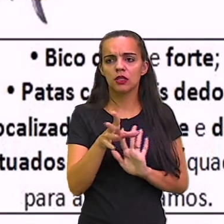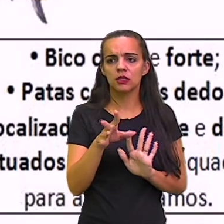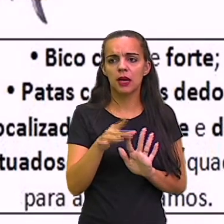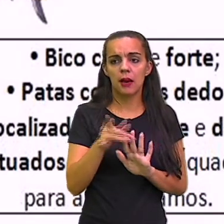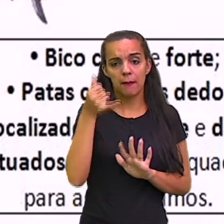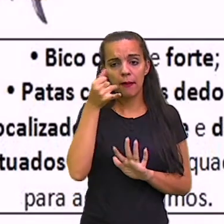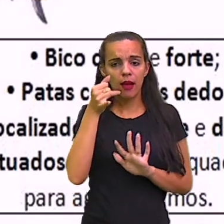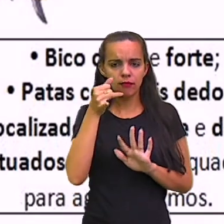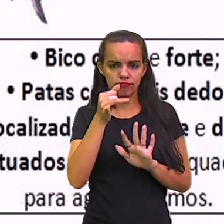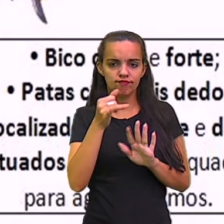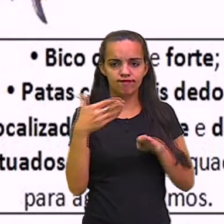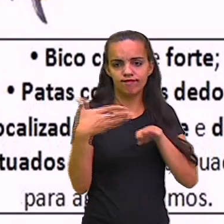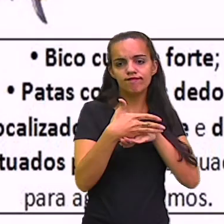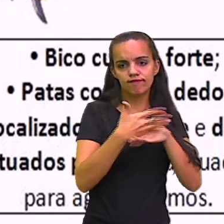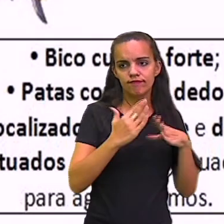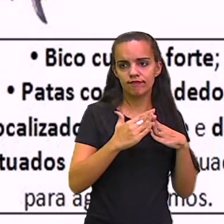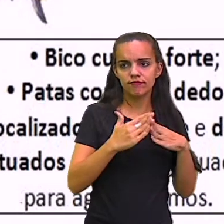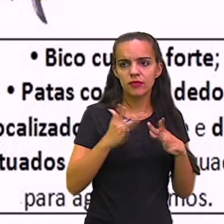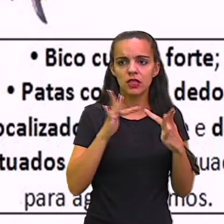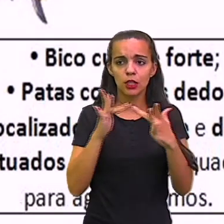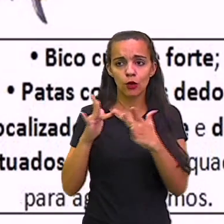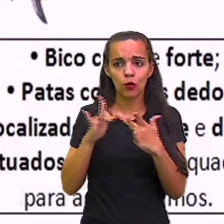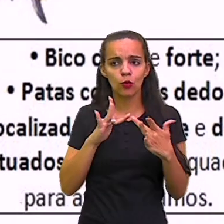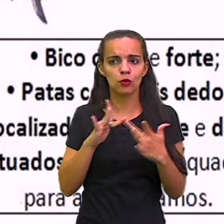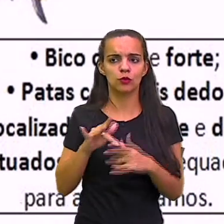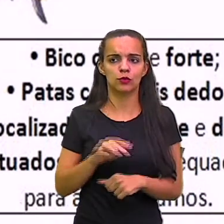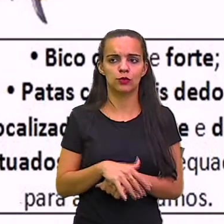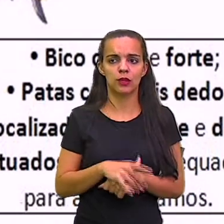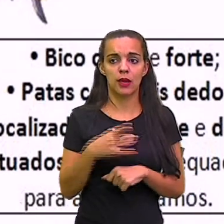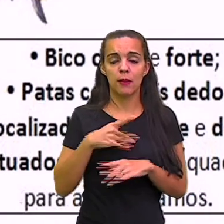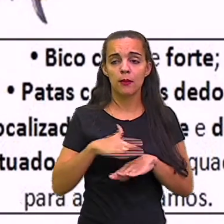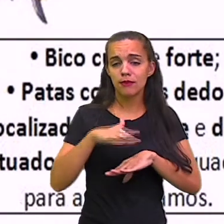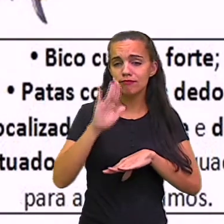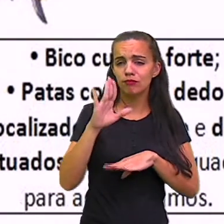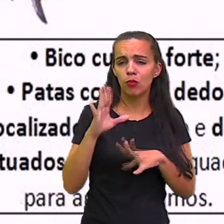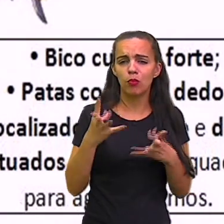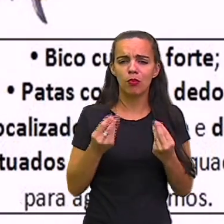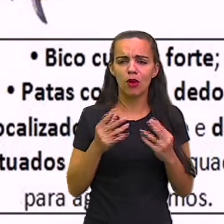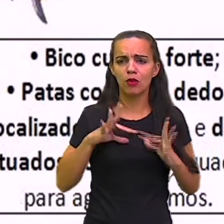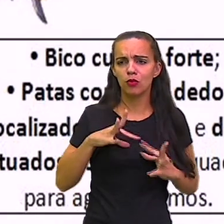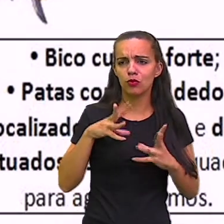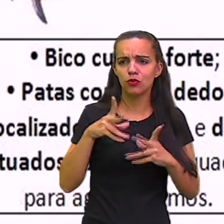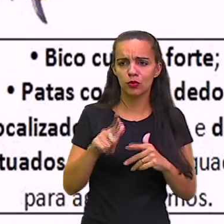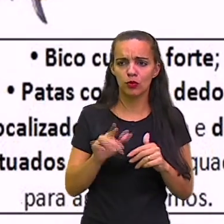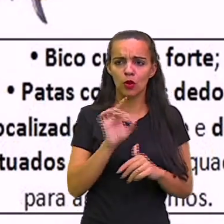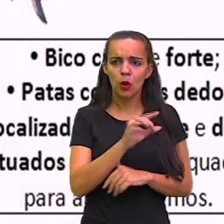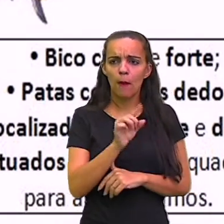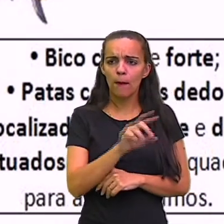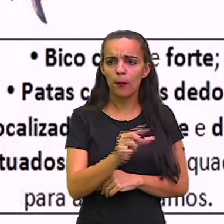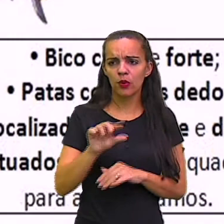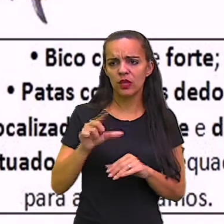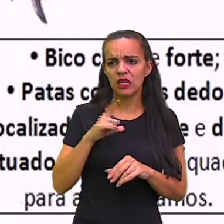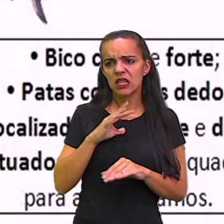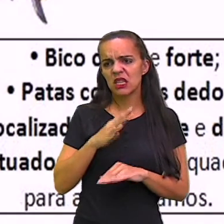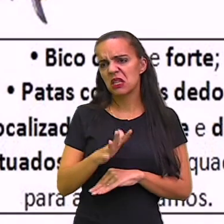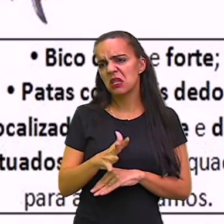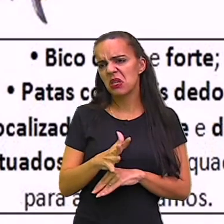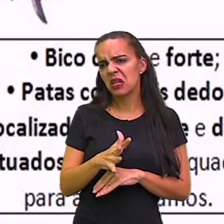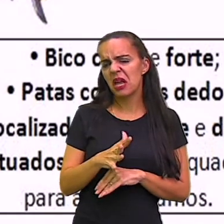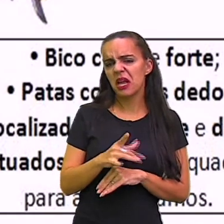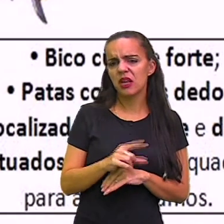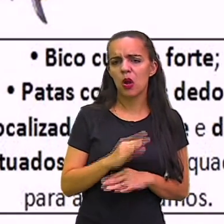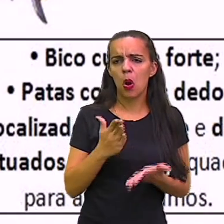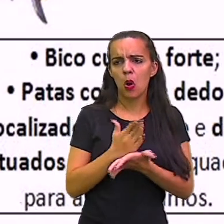à caça ele é o maior tipo de Picapau do mundo seu tamanho varia de 50 a 60